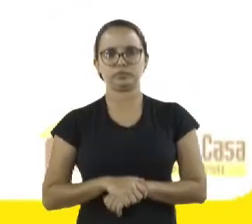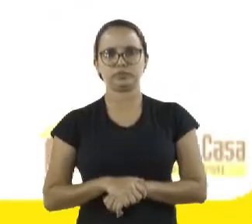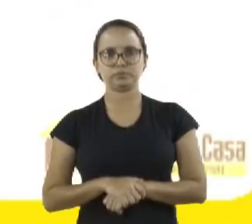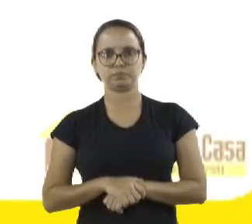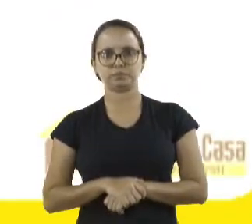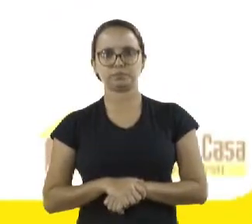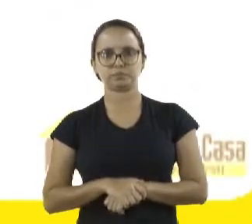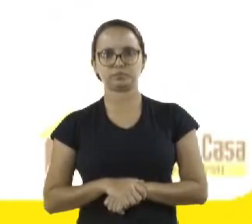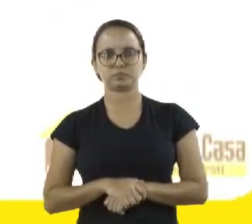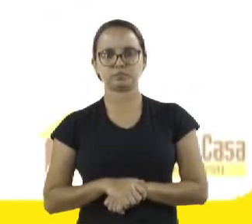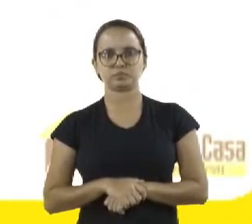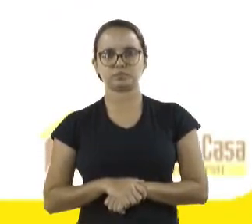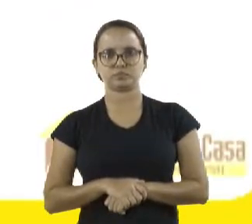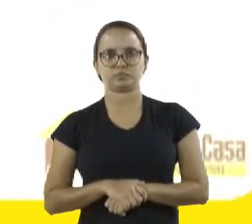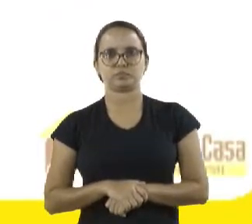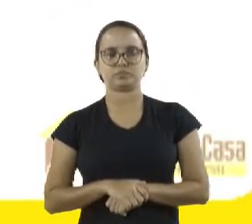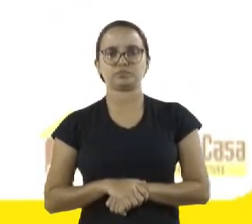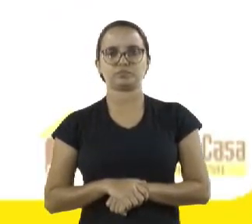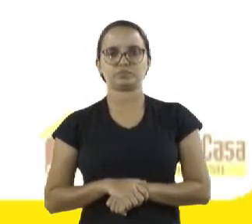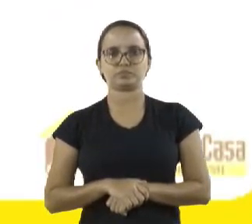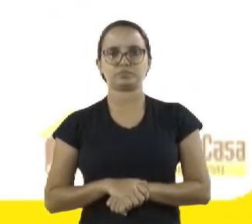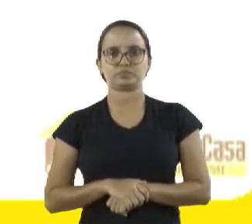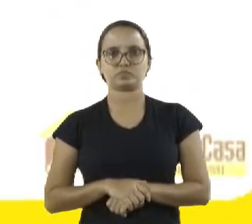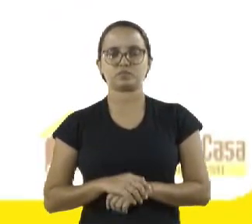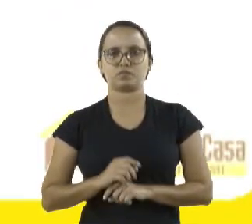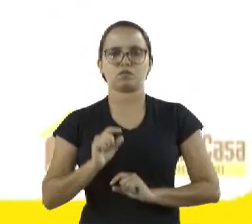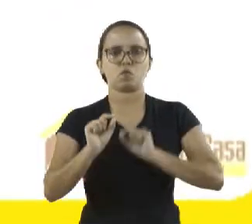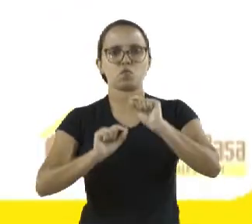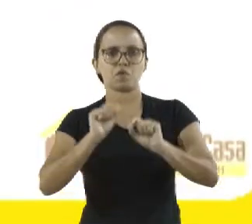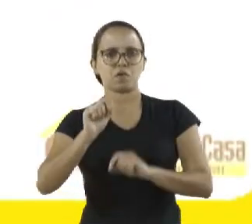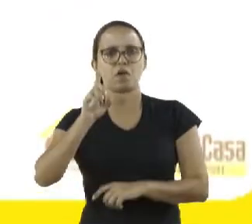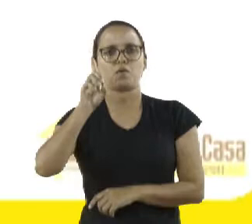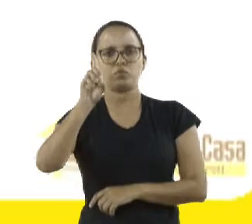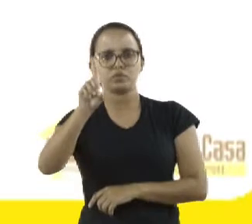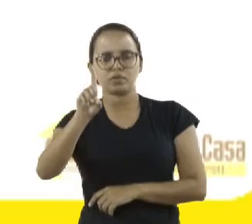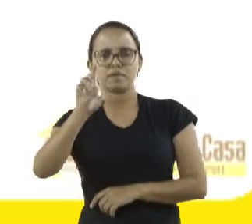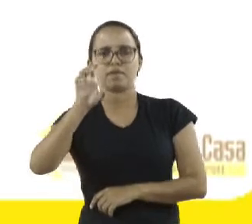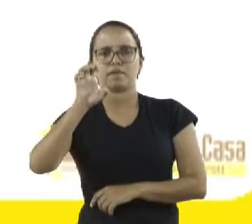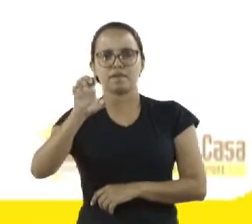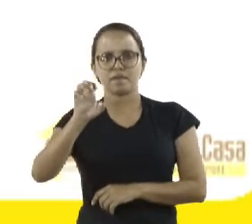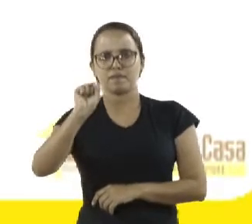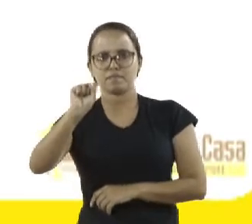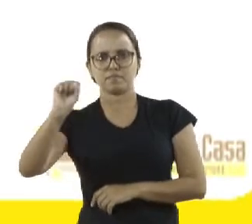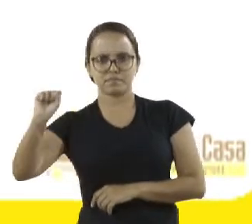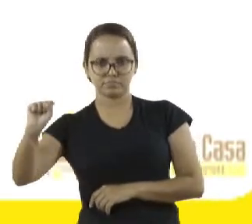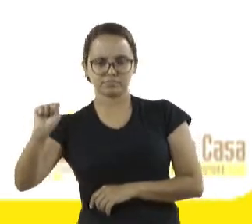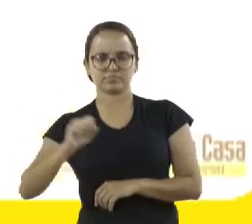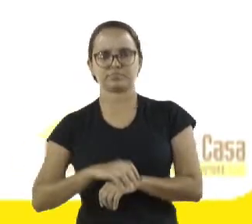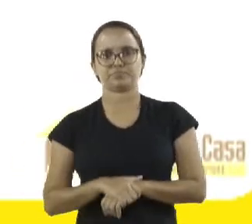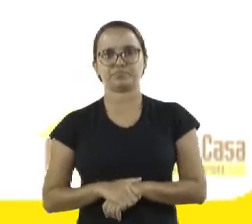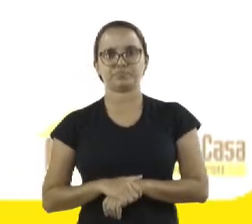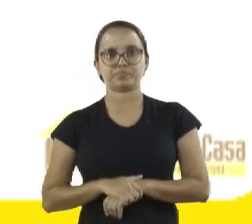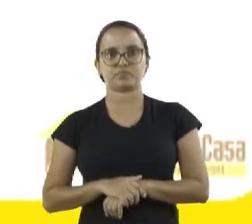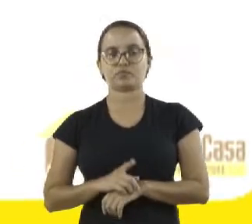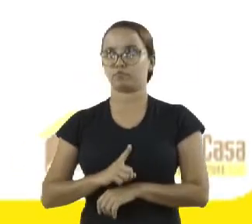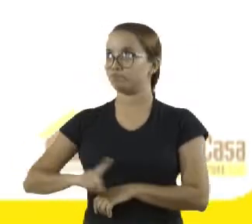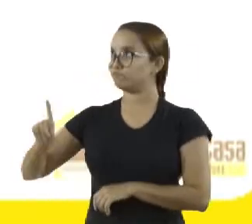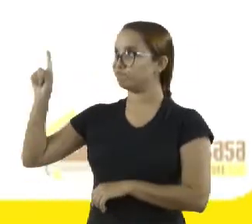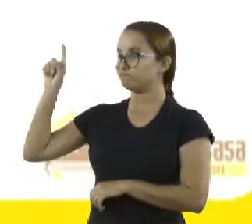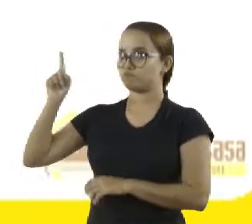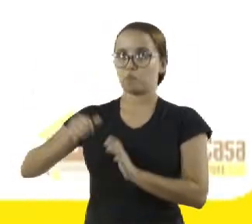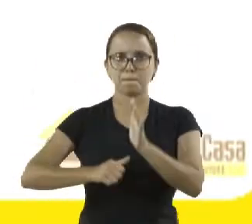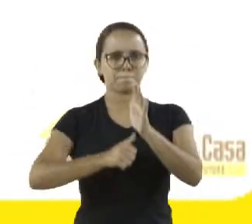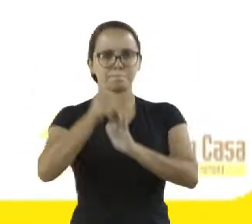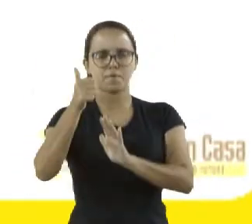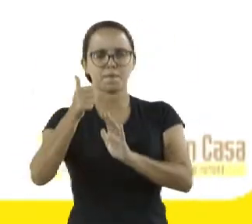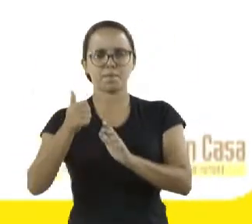saúde, DSS, que seriam 4, basicamente. O primeiro deles são as condições de vida e de